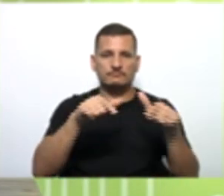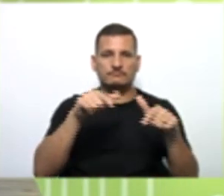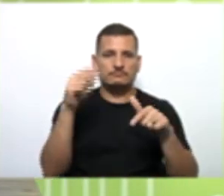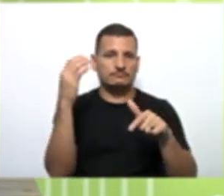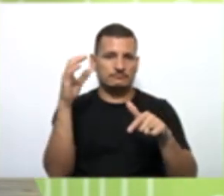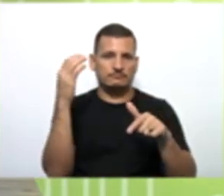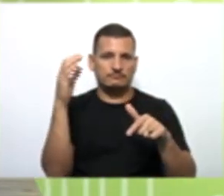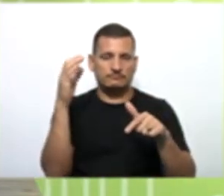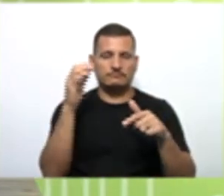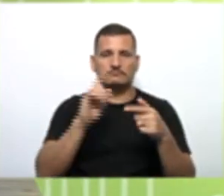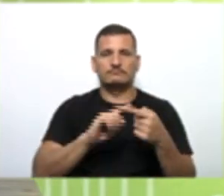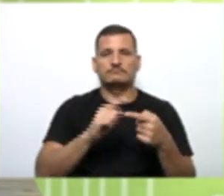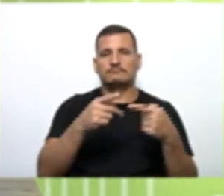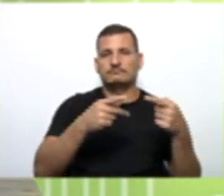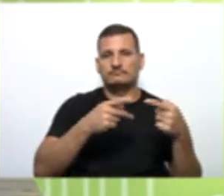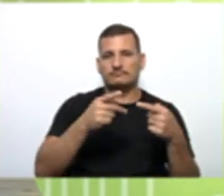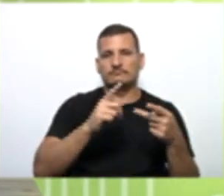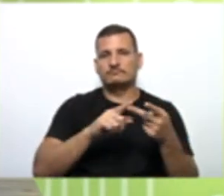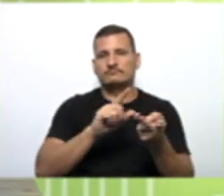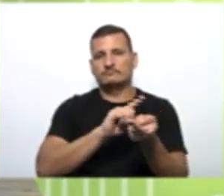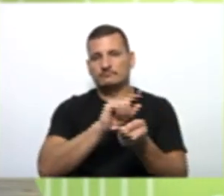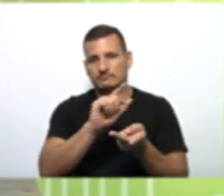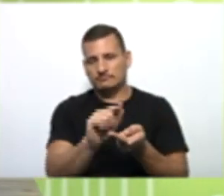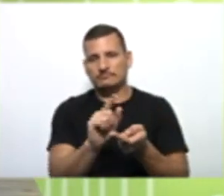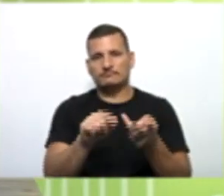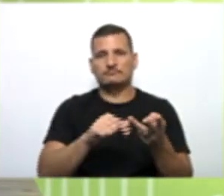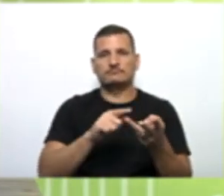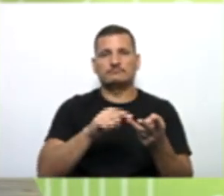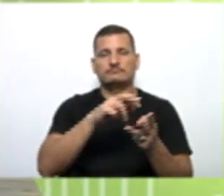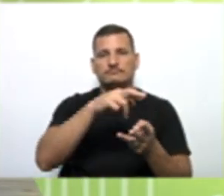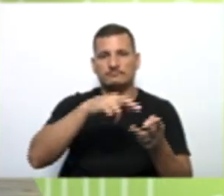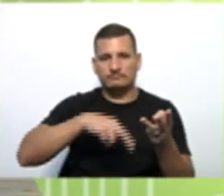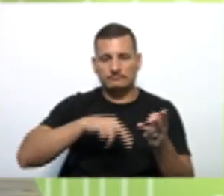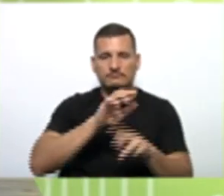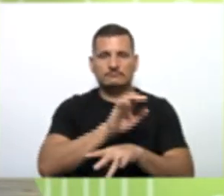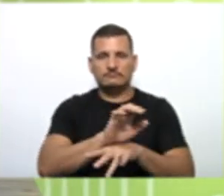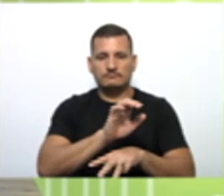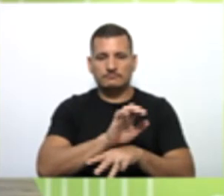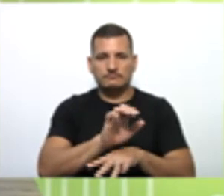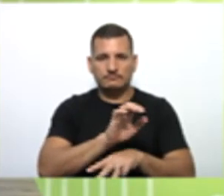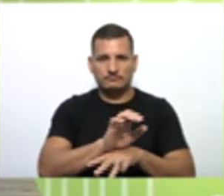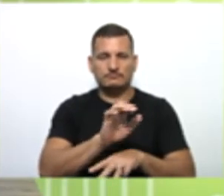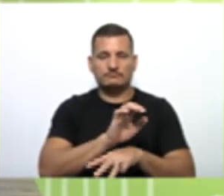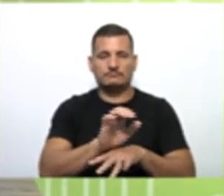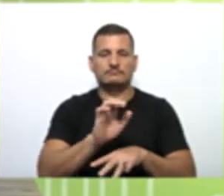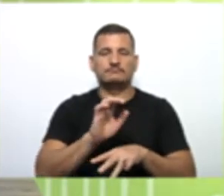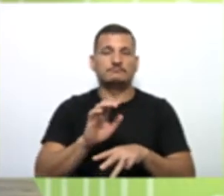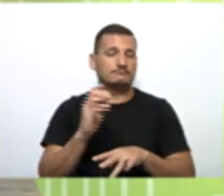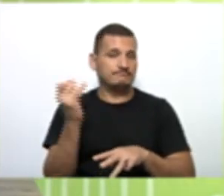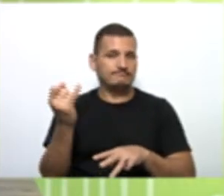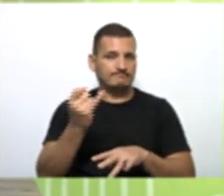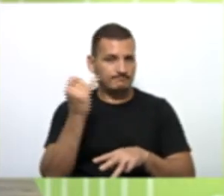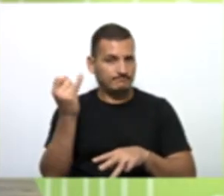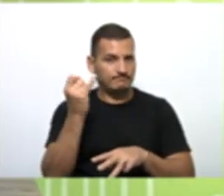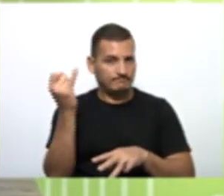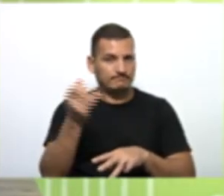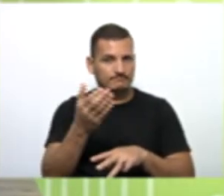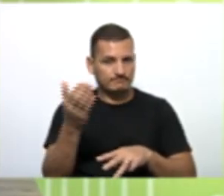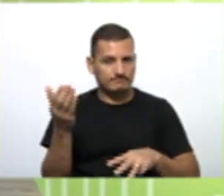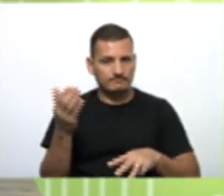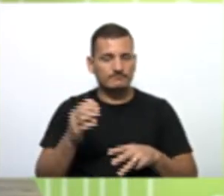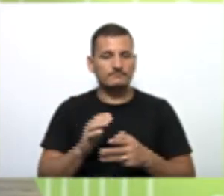como o projeto, o artigo, o relatório de estágio, que é super importante para